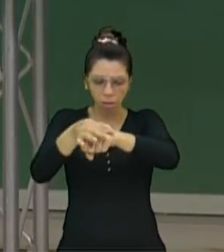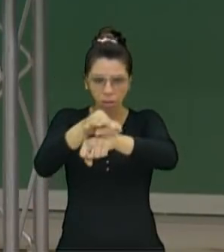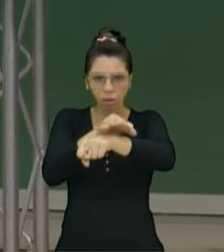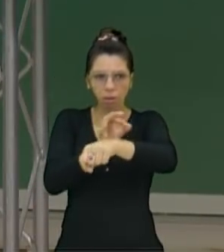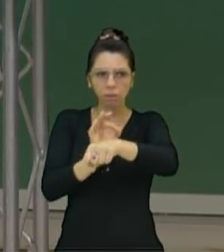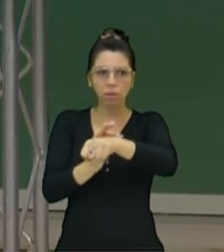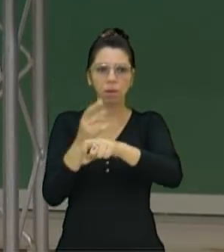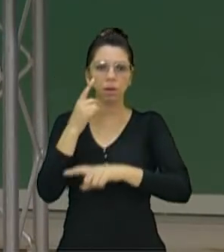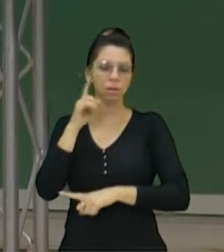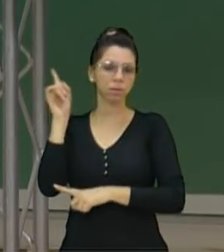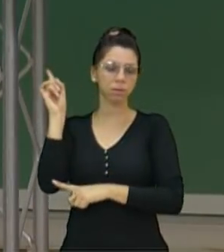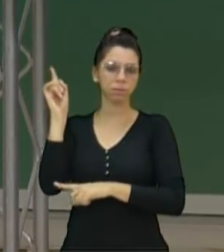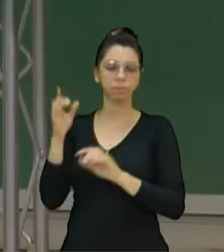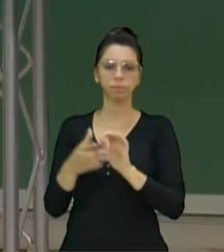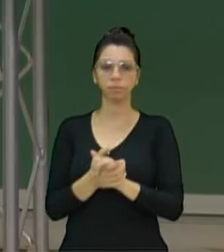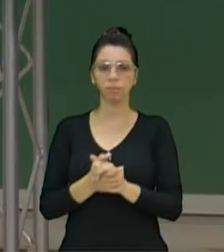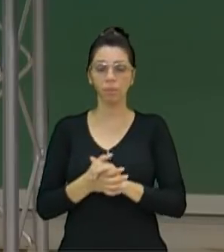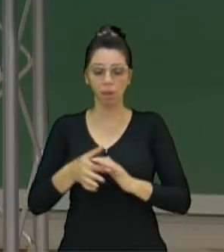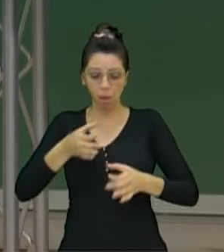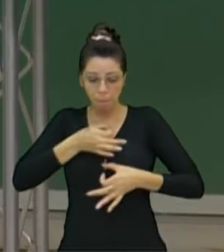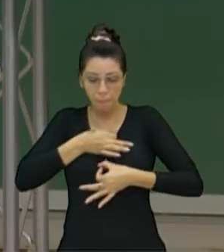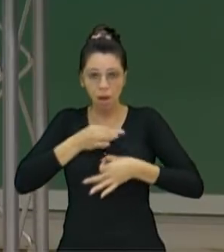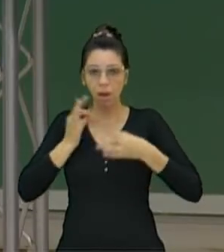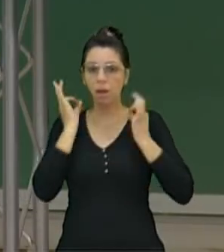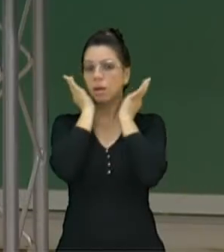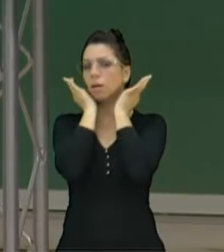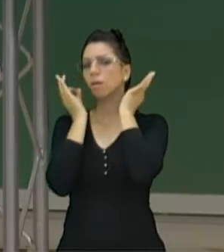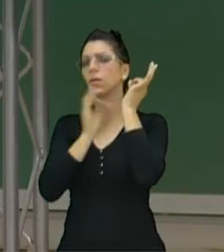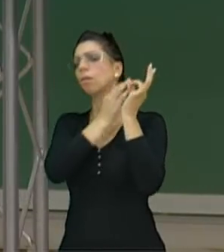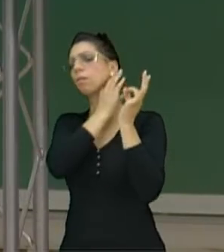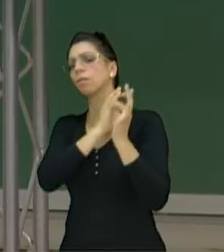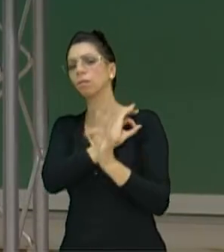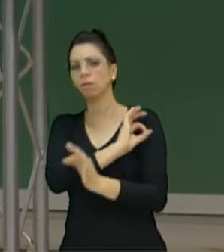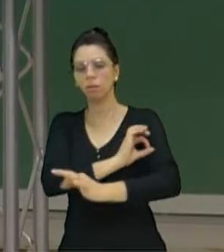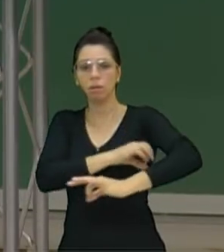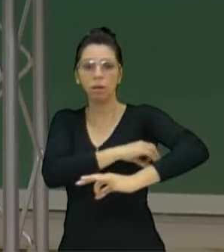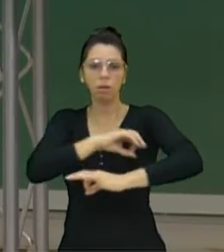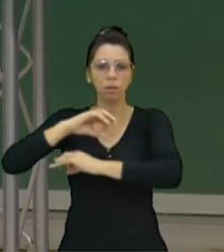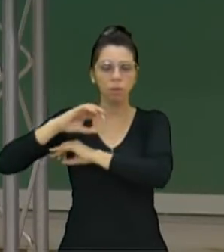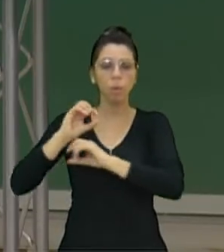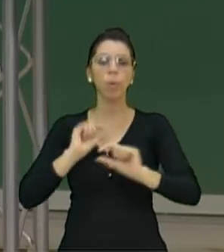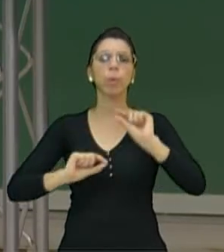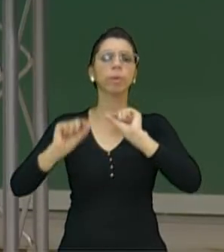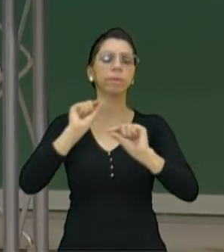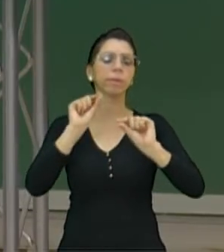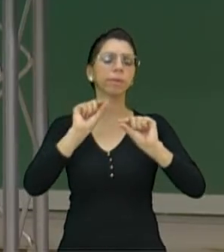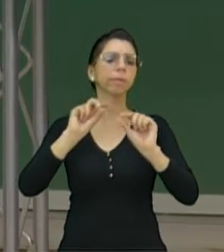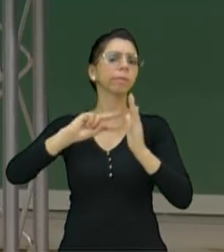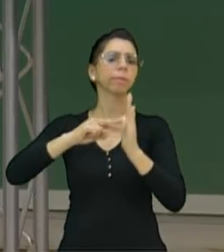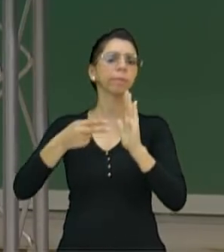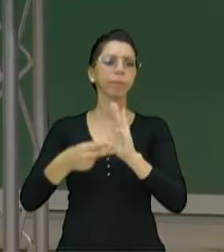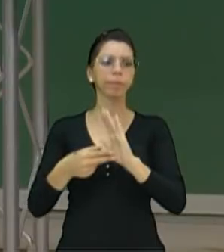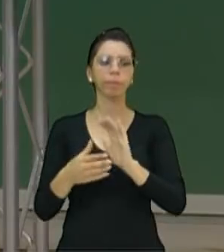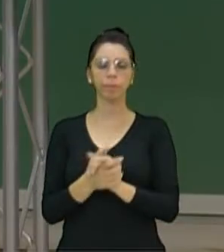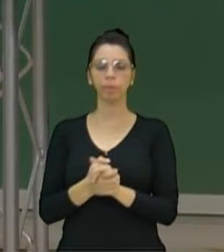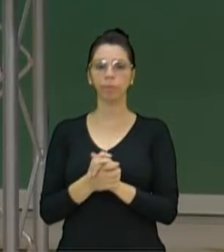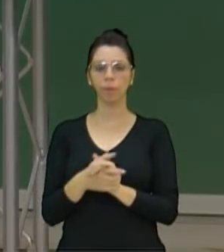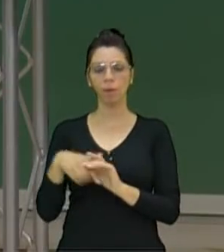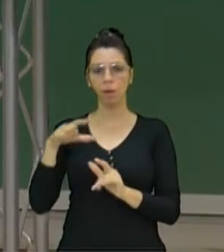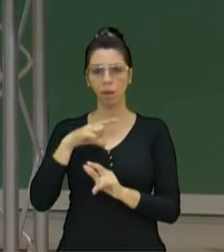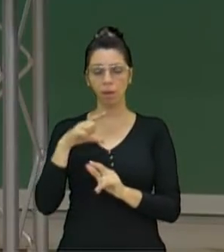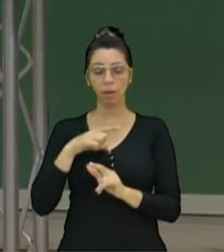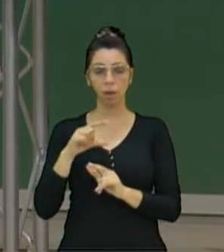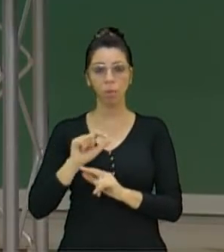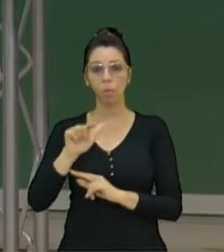Essas bolinhas nós vamos entender, nós já vamos chegar lá, vocês vão saber o que são essas bolinhas aí. Nós temos alguns outros